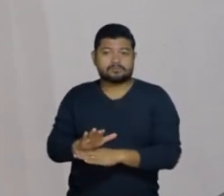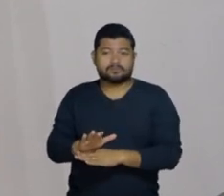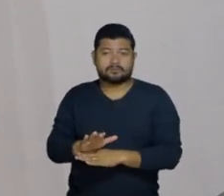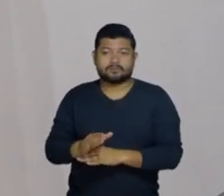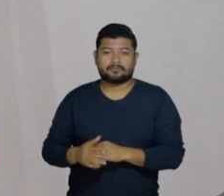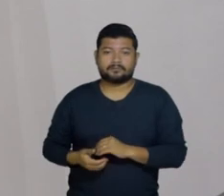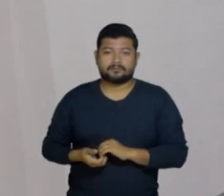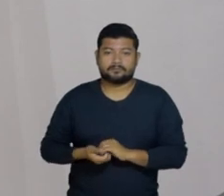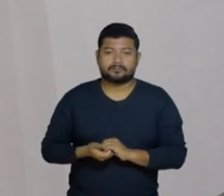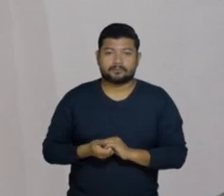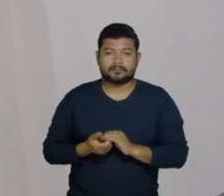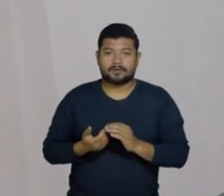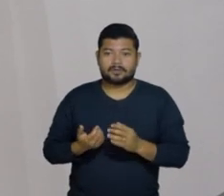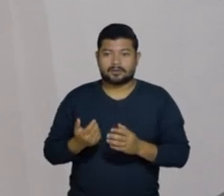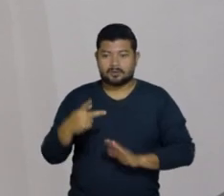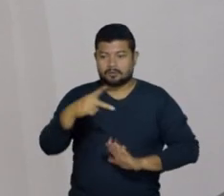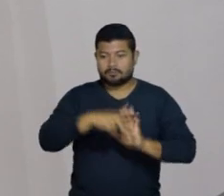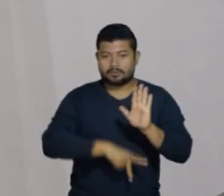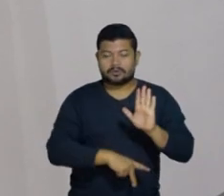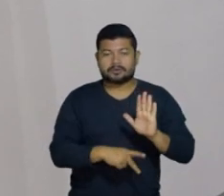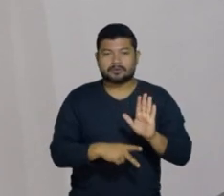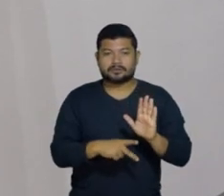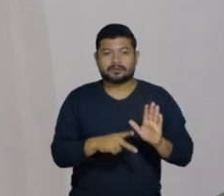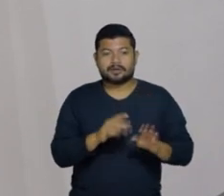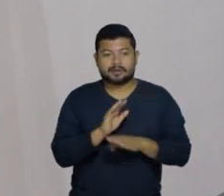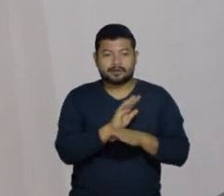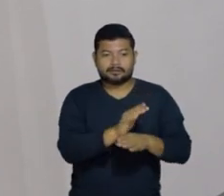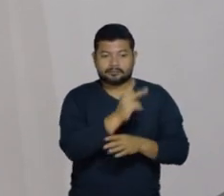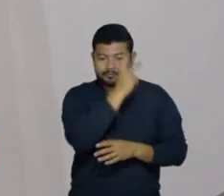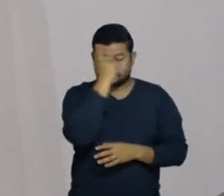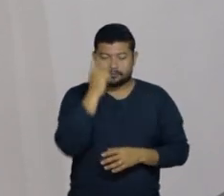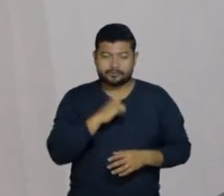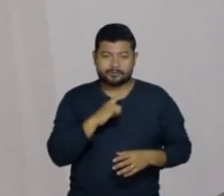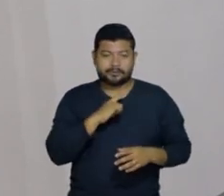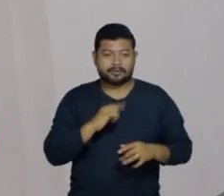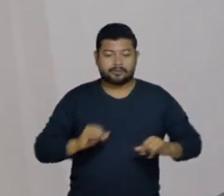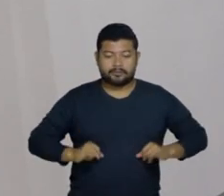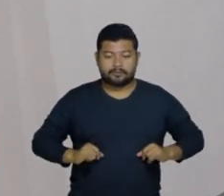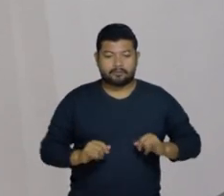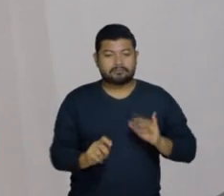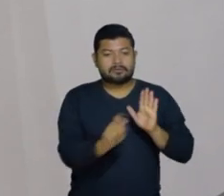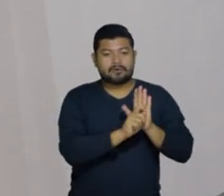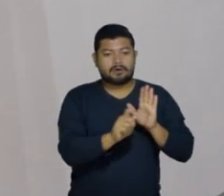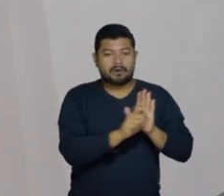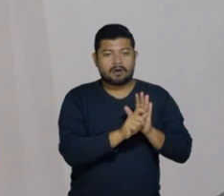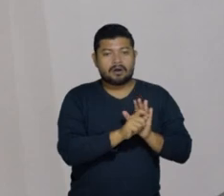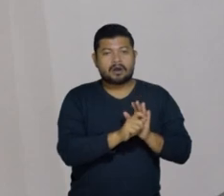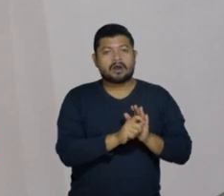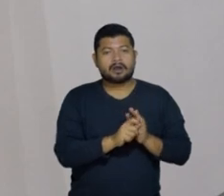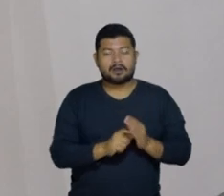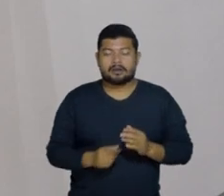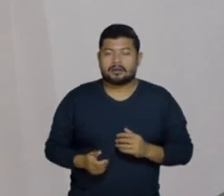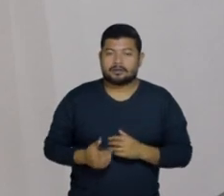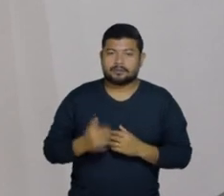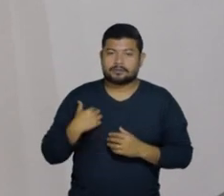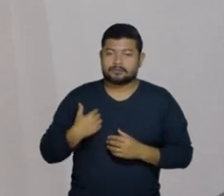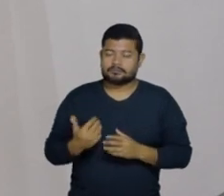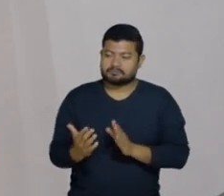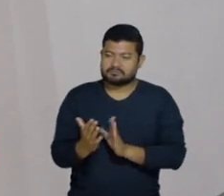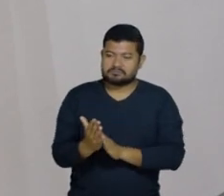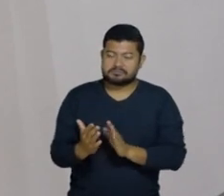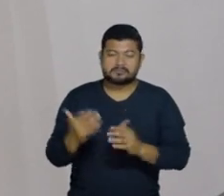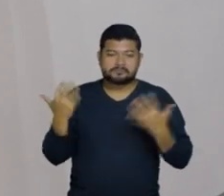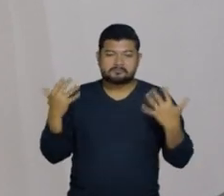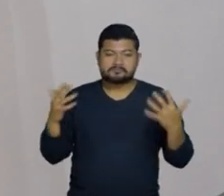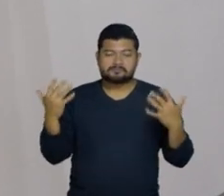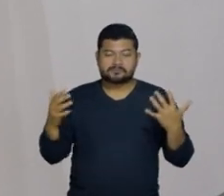de internação compulsória. Então, parabéns pelo trabalho, continue realizando dessa maneira, porque só assim a nossa sociedade, a